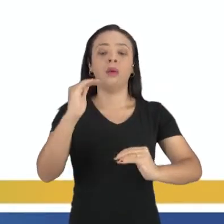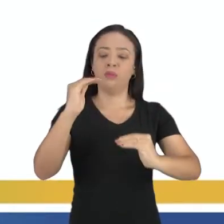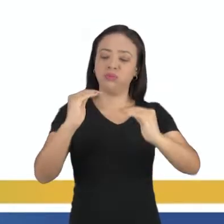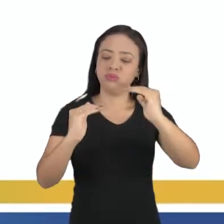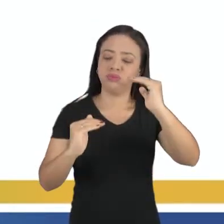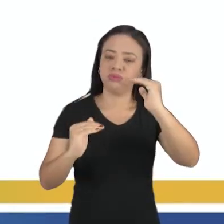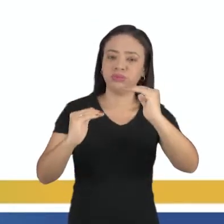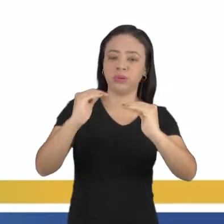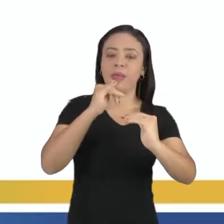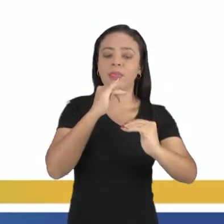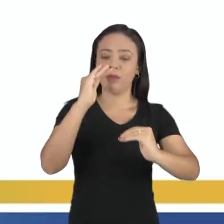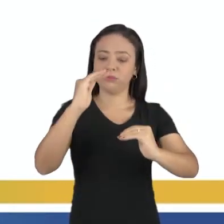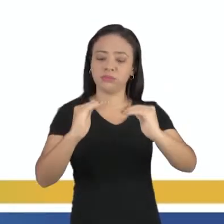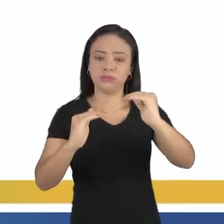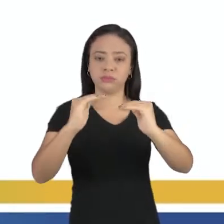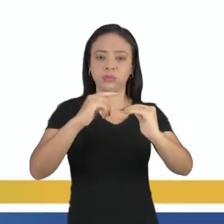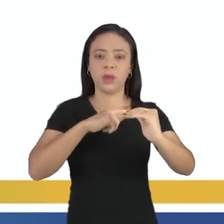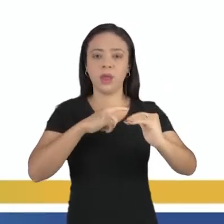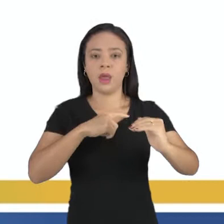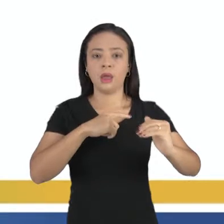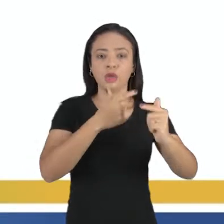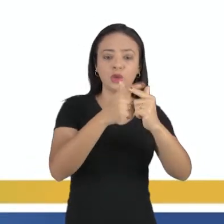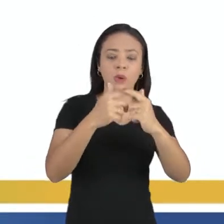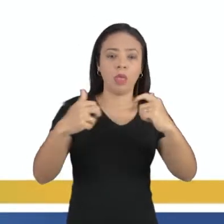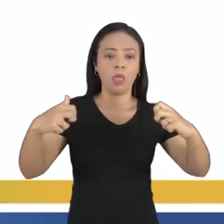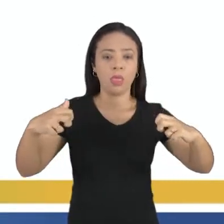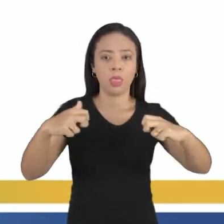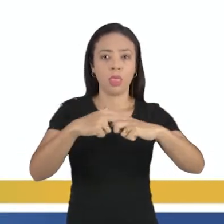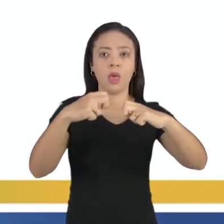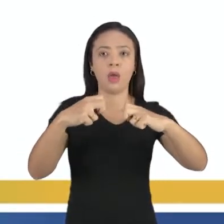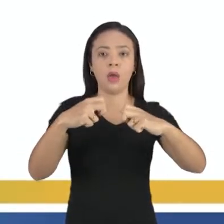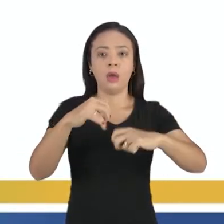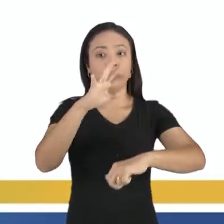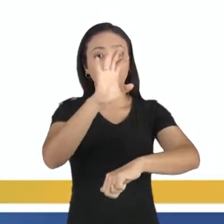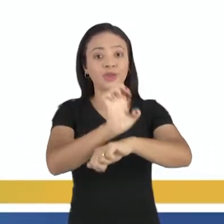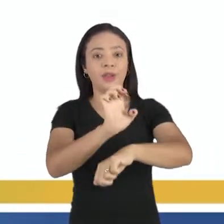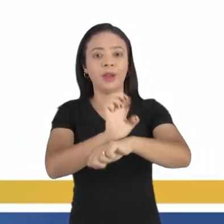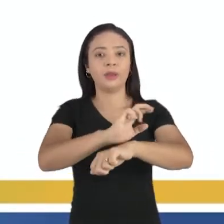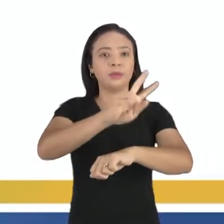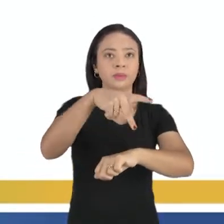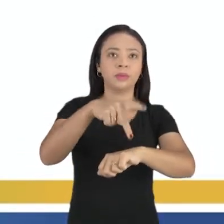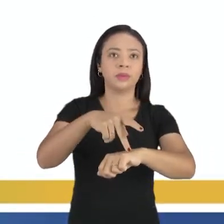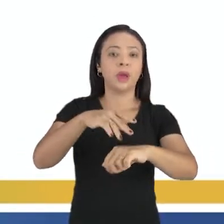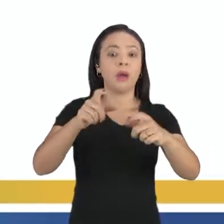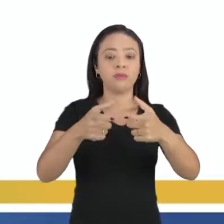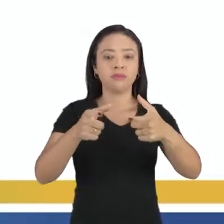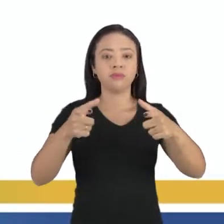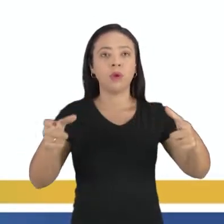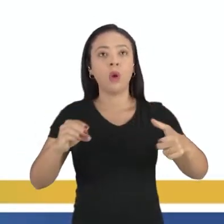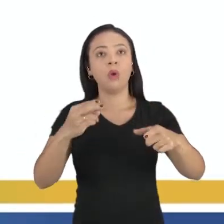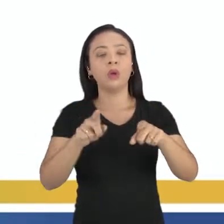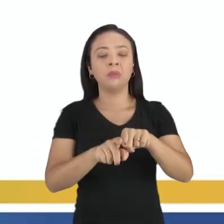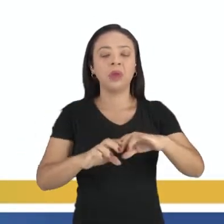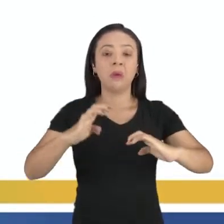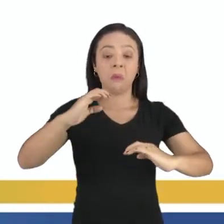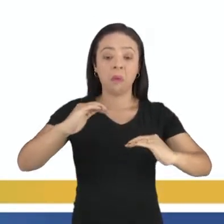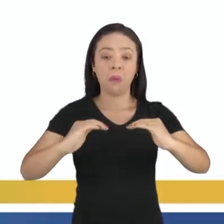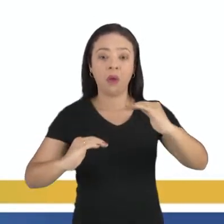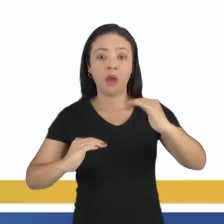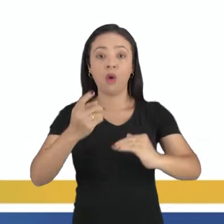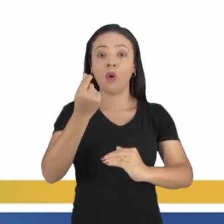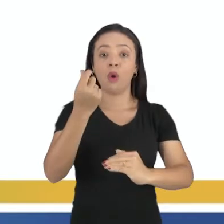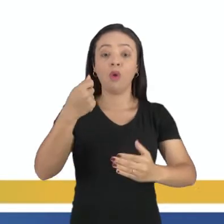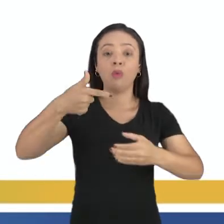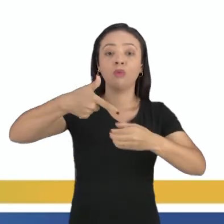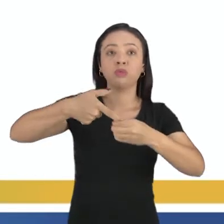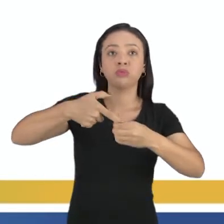de acidentes de trânsito por estado no país aumentou, ou, em média, o preço do litro da gasolina no país